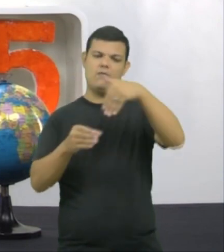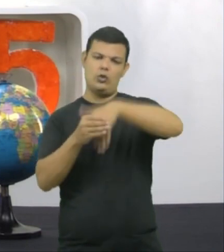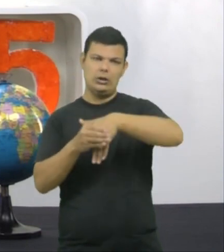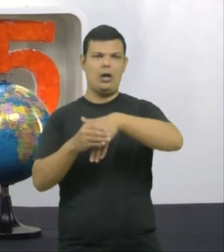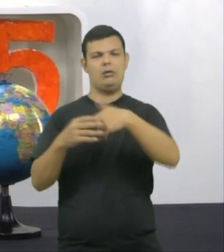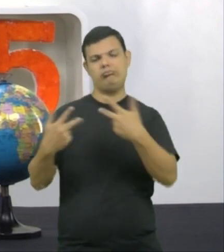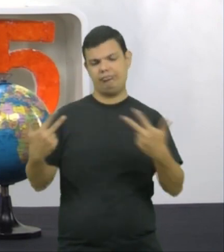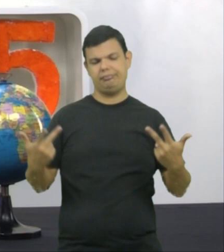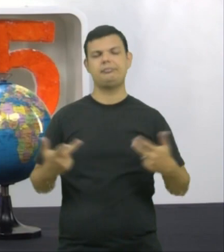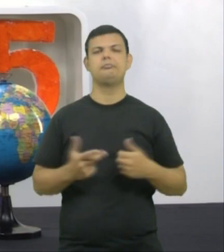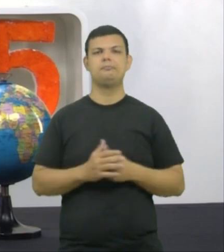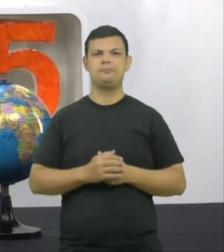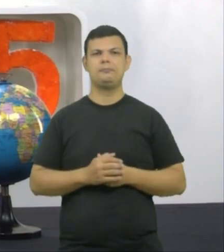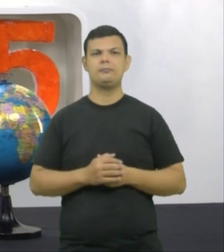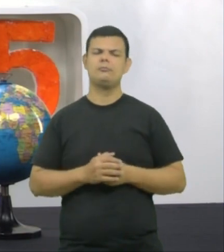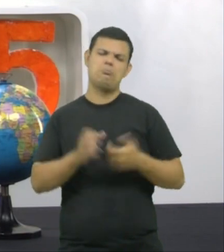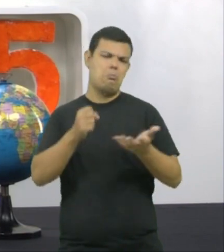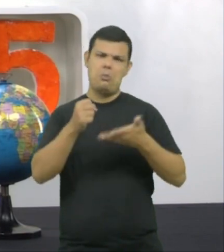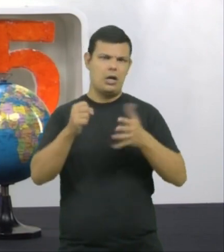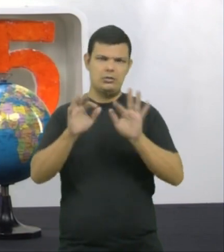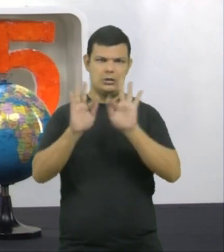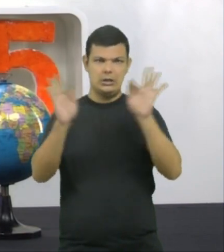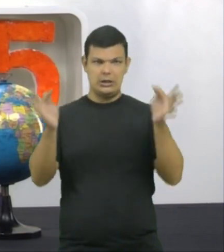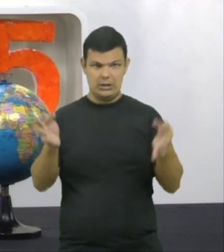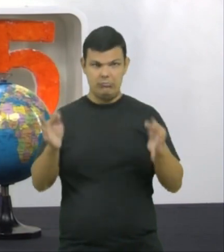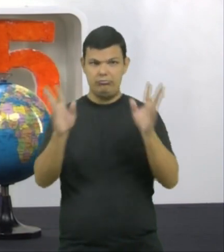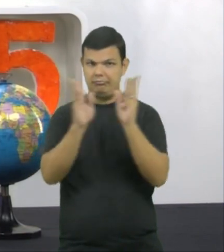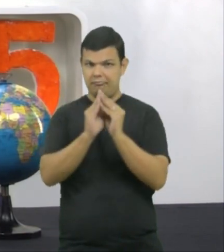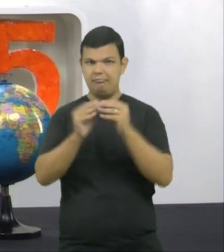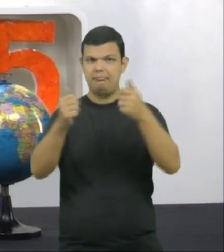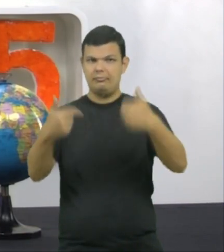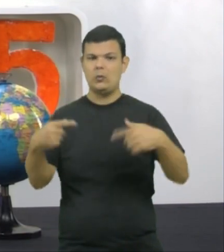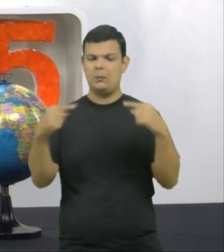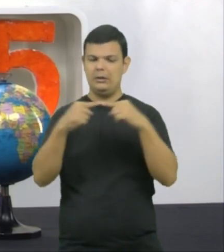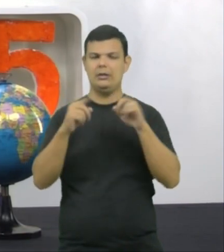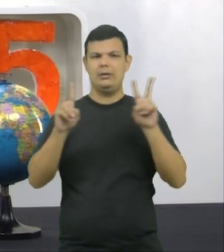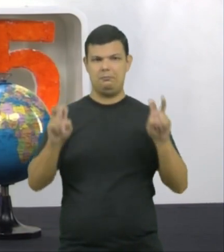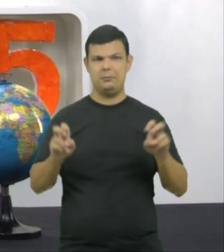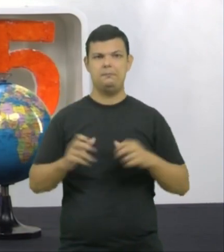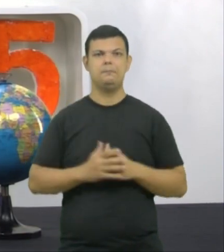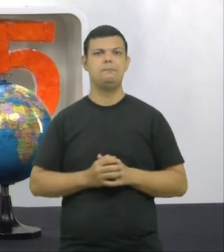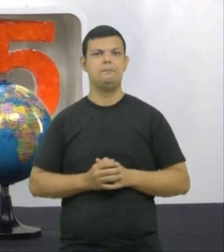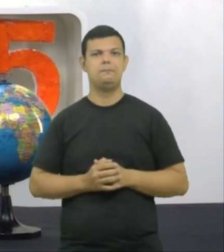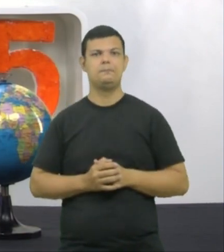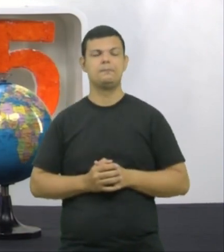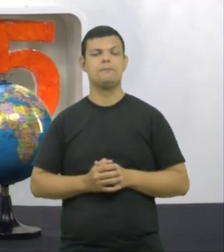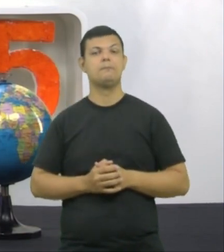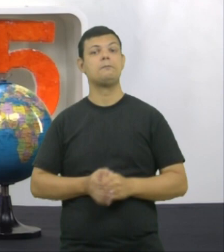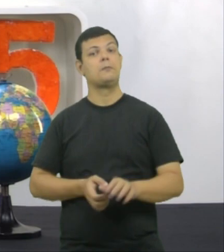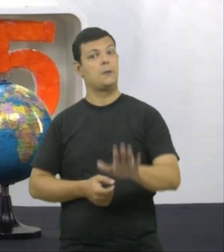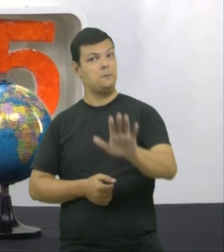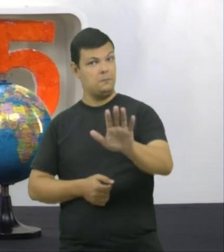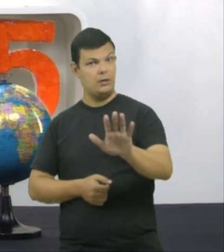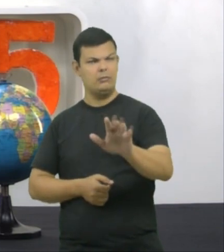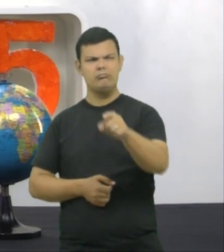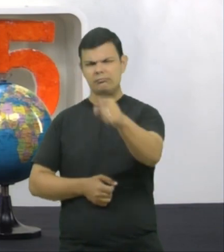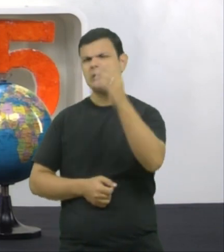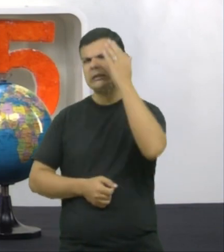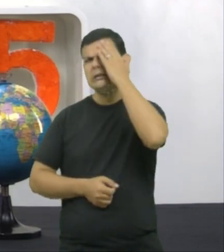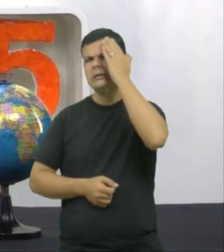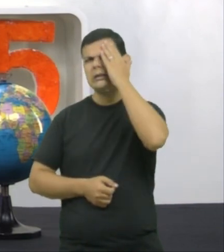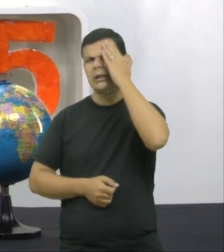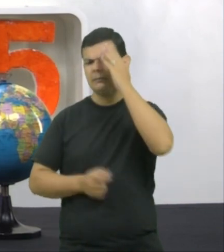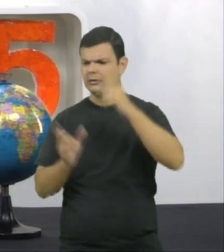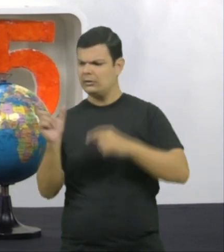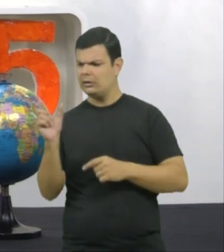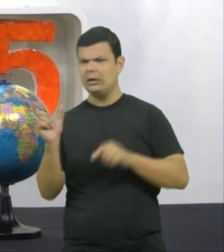votado. Tá? Basicamente, ser cidadão no Brasil é isso, ok? Agora, Você sabe o que significa a